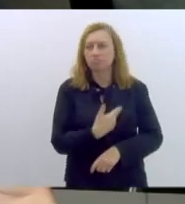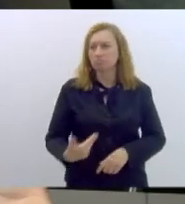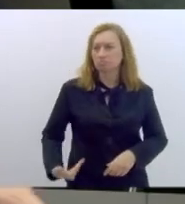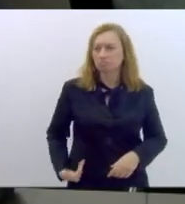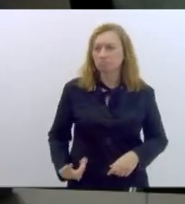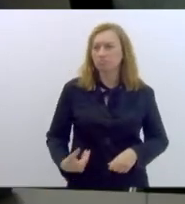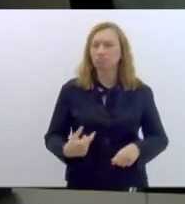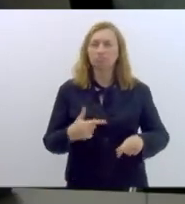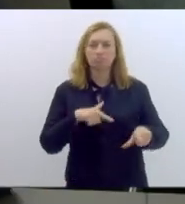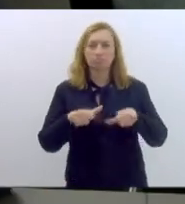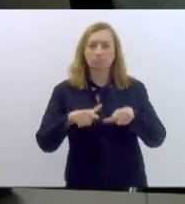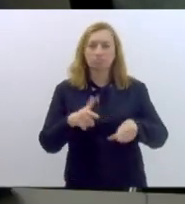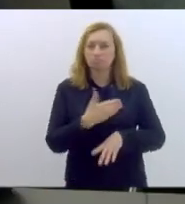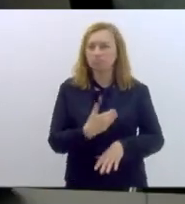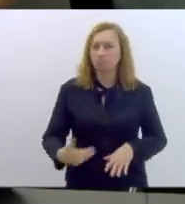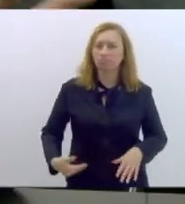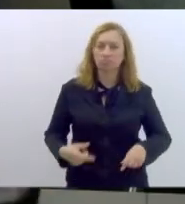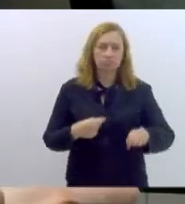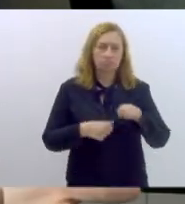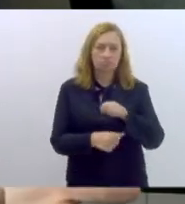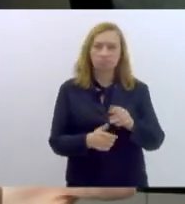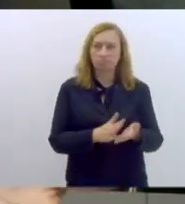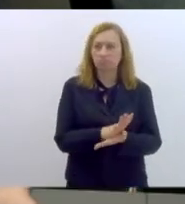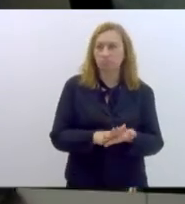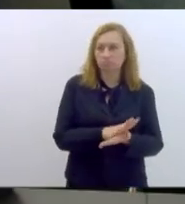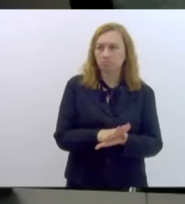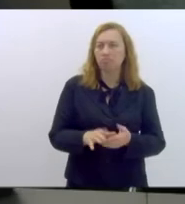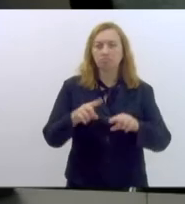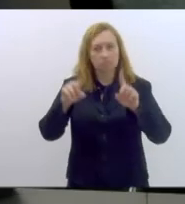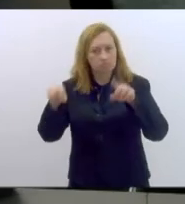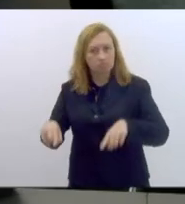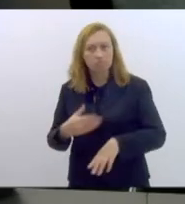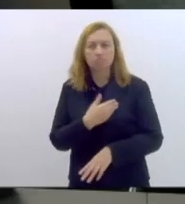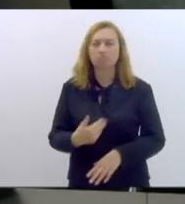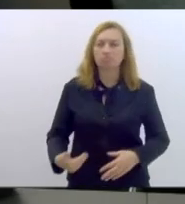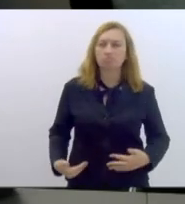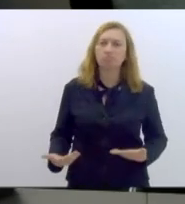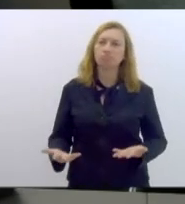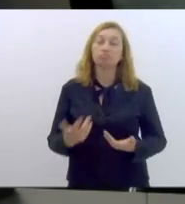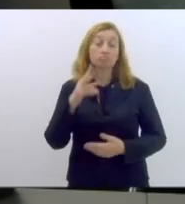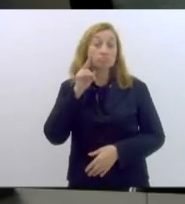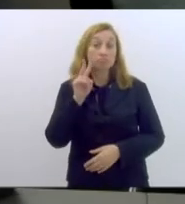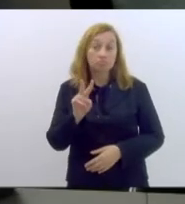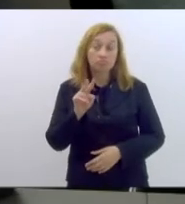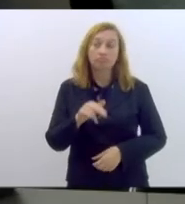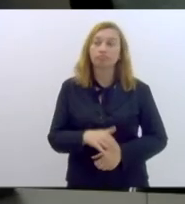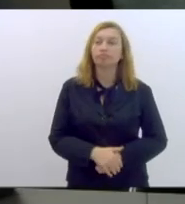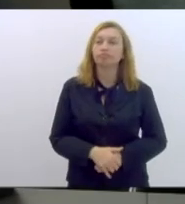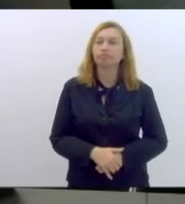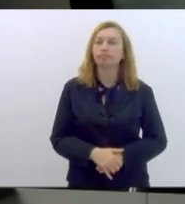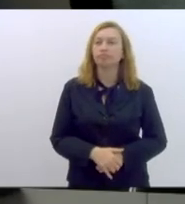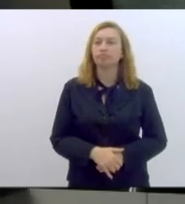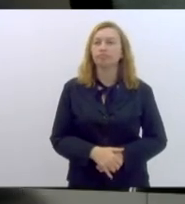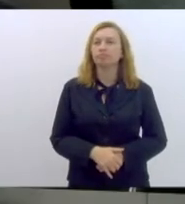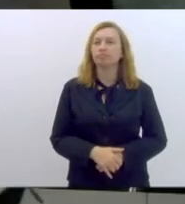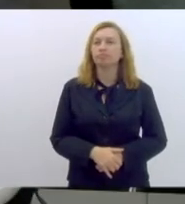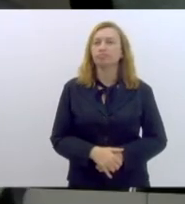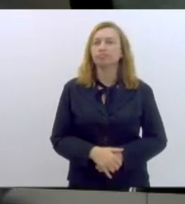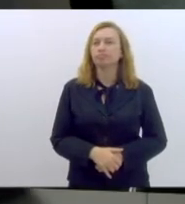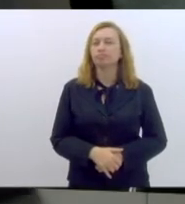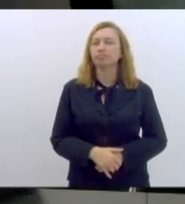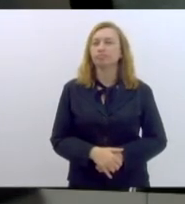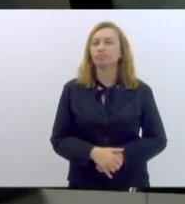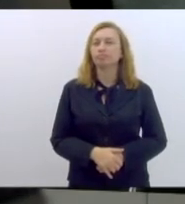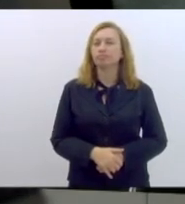em serviço público, consequentemente no servidor público. O que a gente vê é uma facilitação